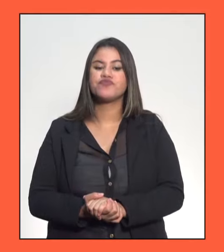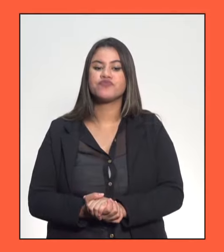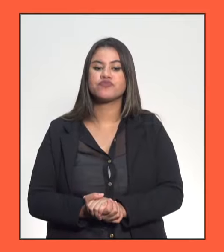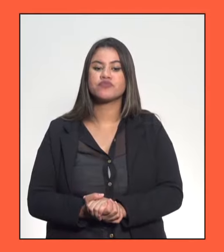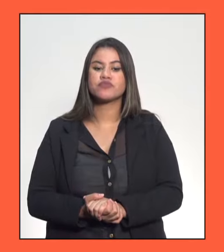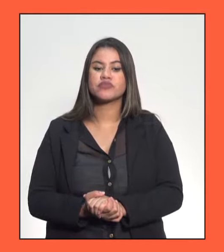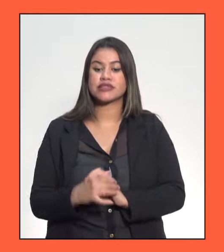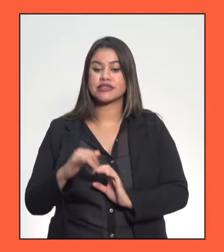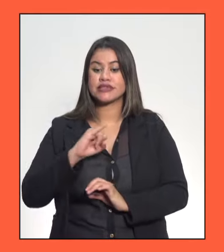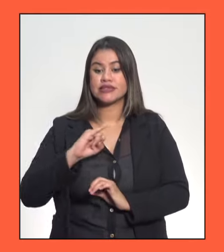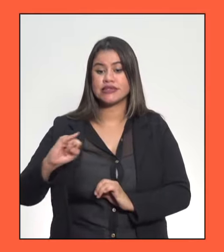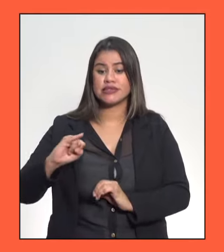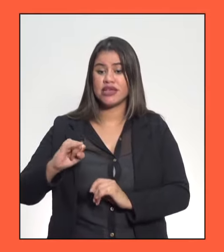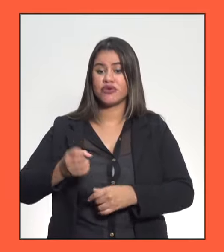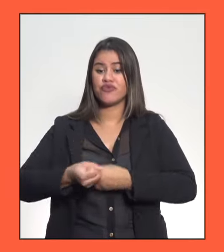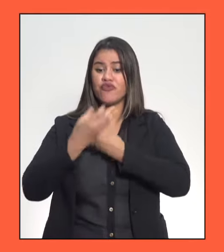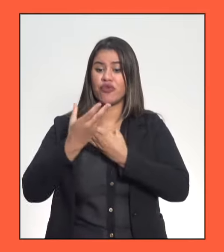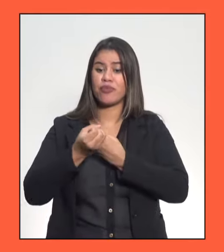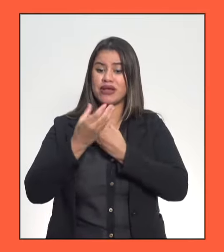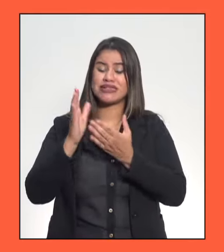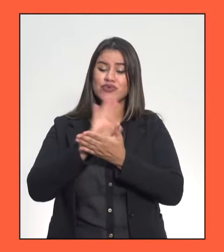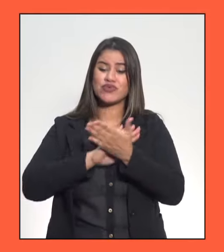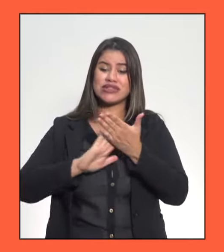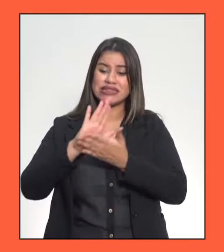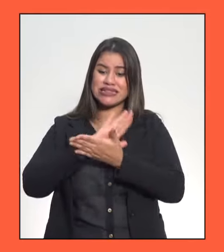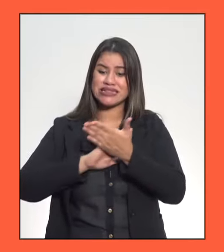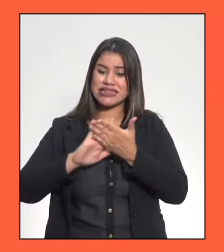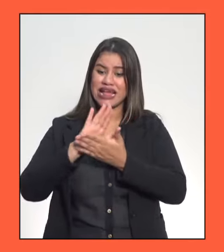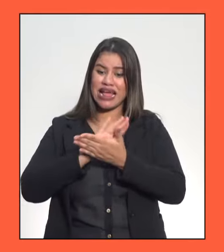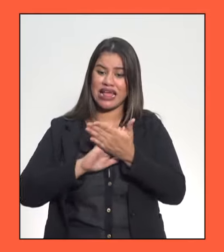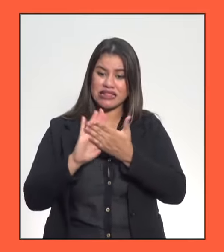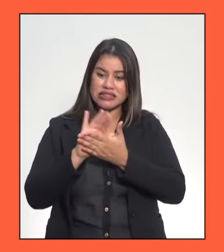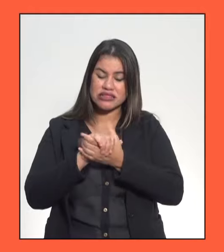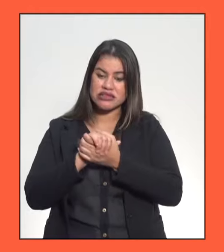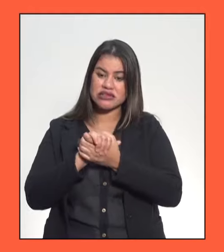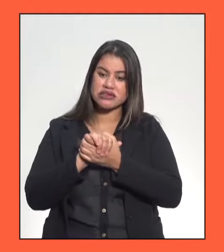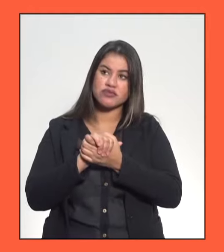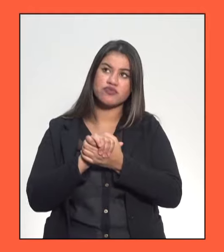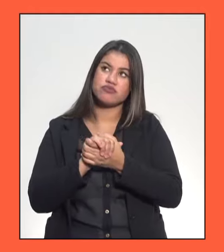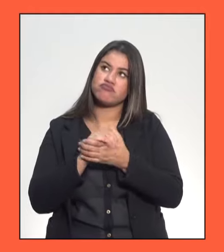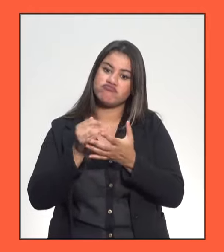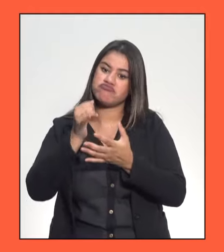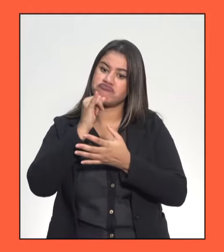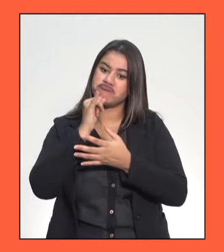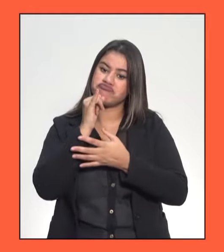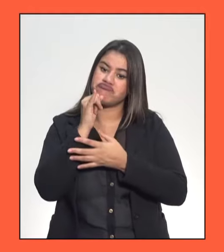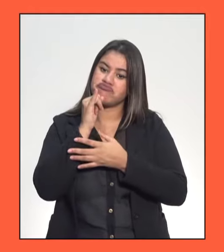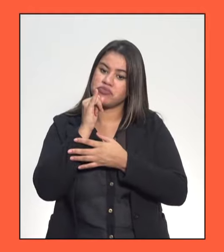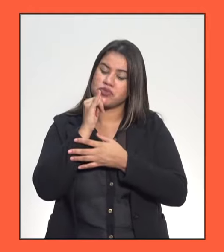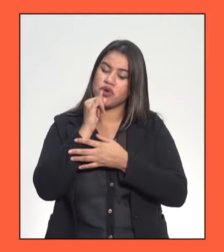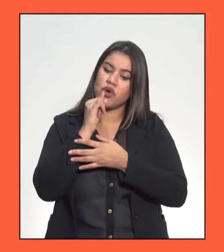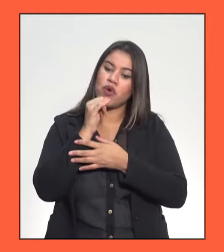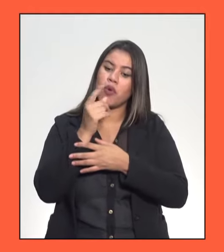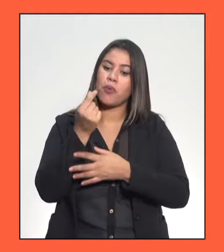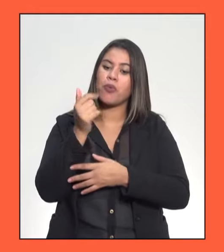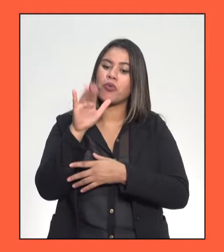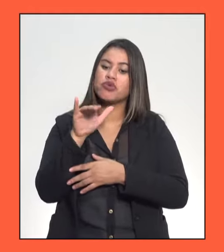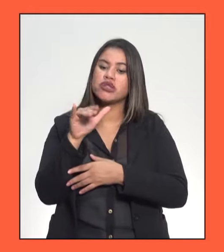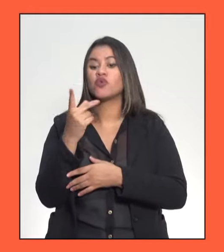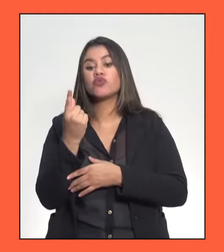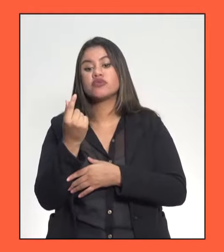se eu não me informar onde vou saber sobre a próxima, por exemplo, promoção de celular,